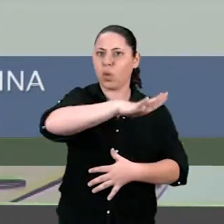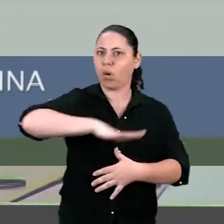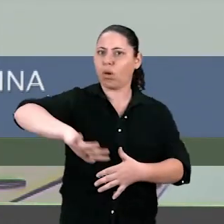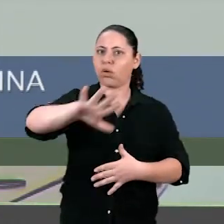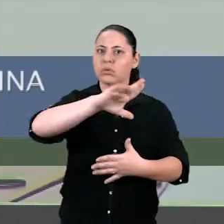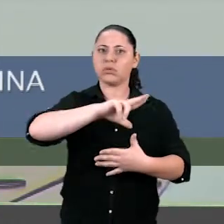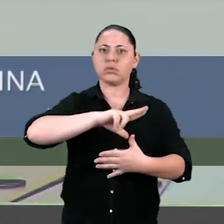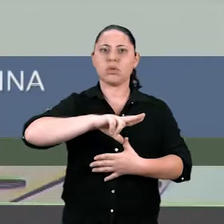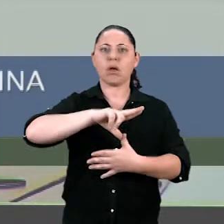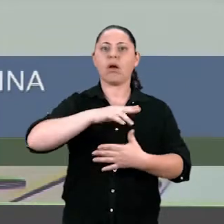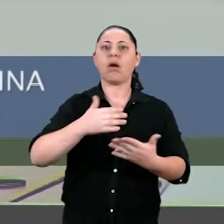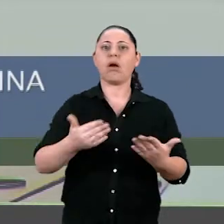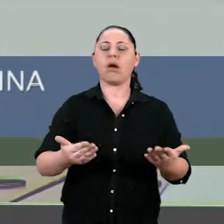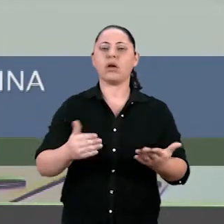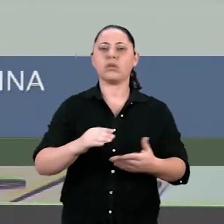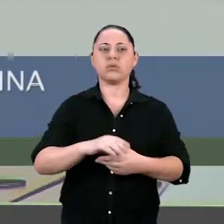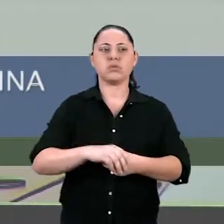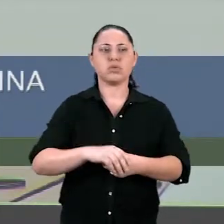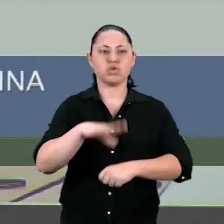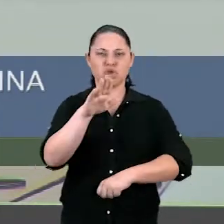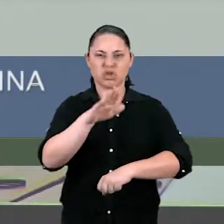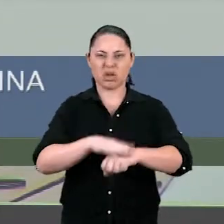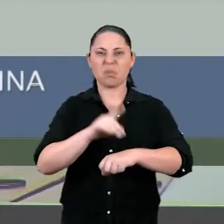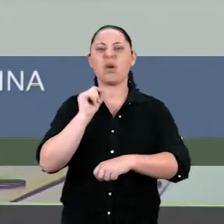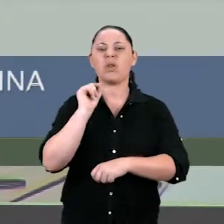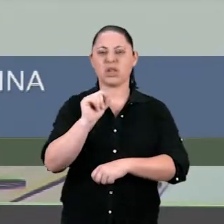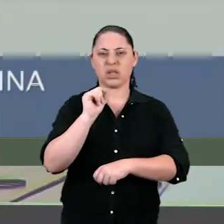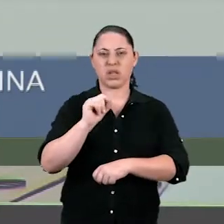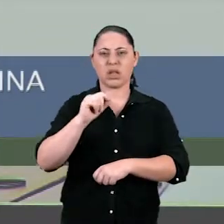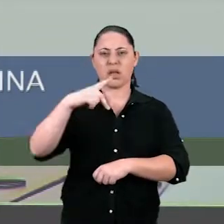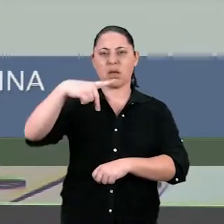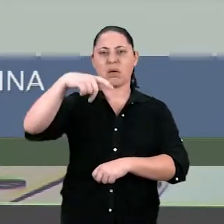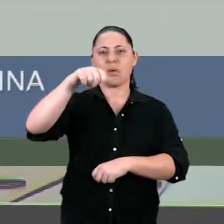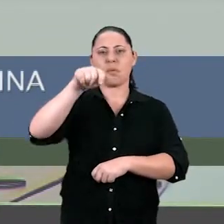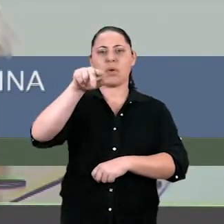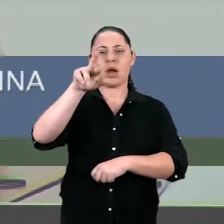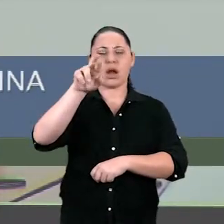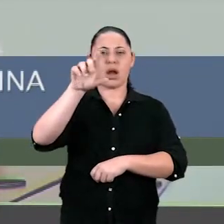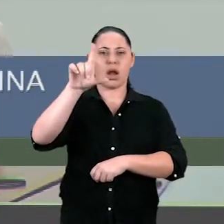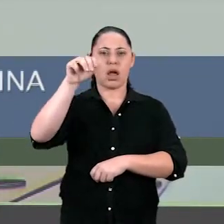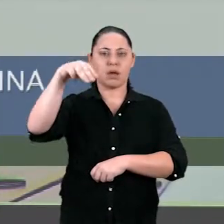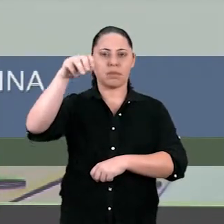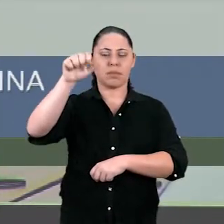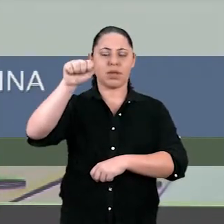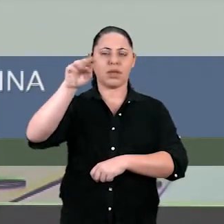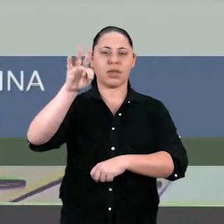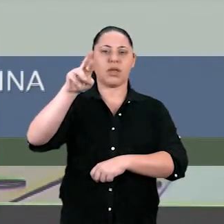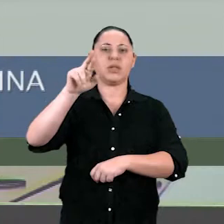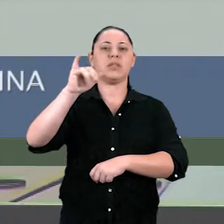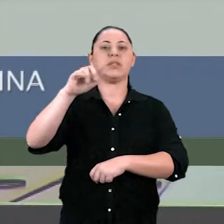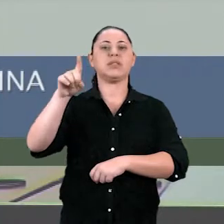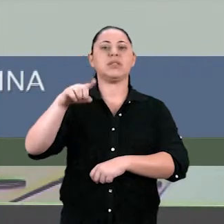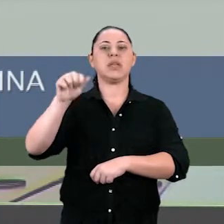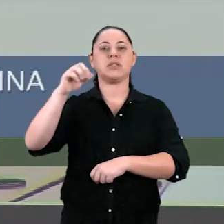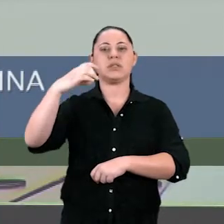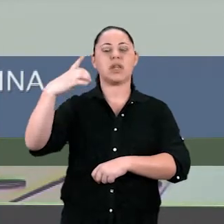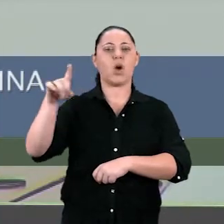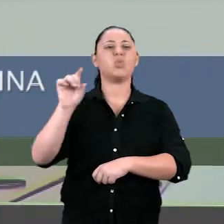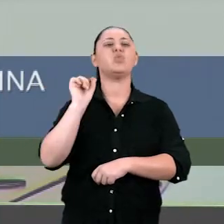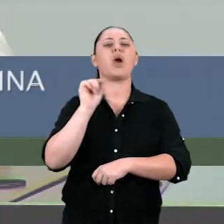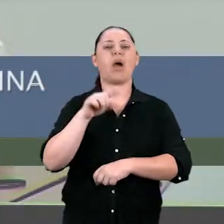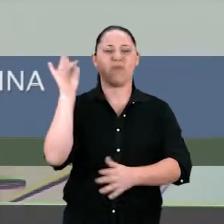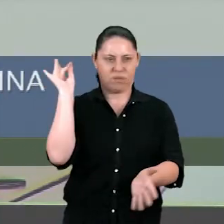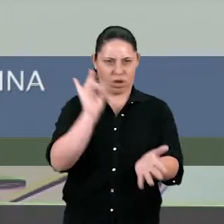chamado como uma certa parlamentarização do presidencialismo, como é fato que o presidencialismo gera uma